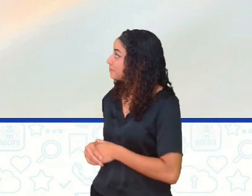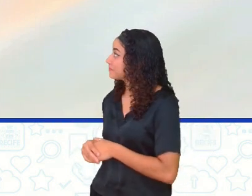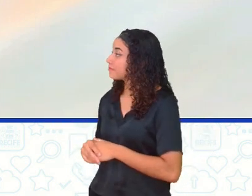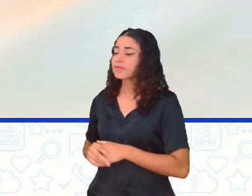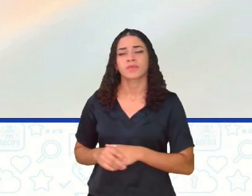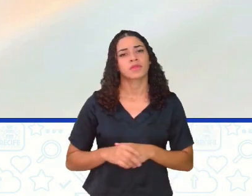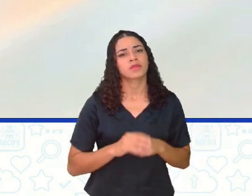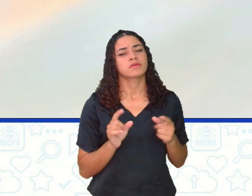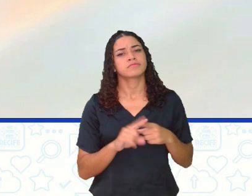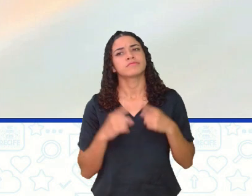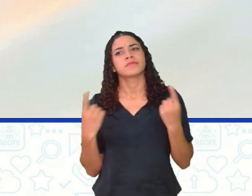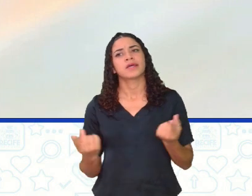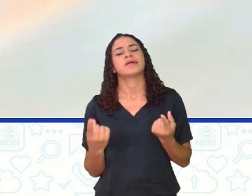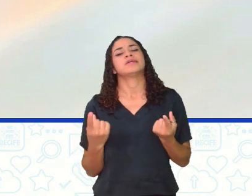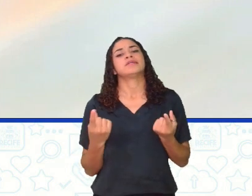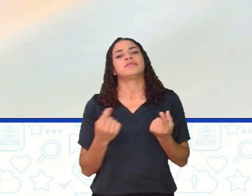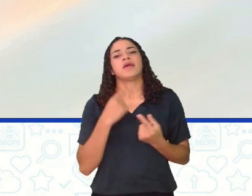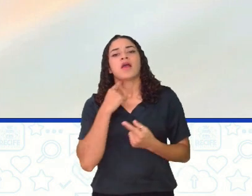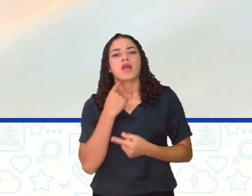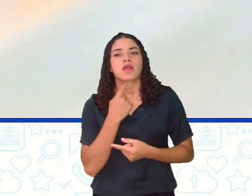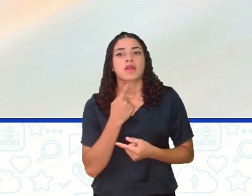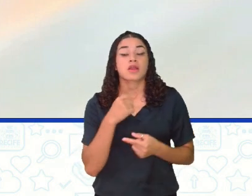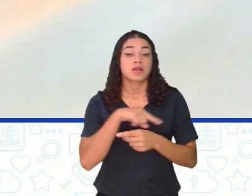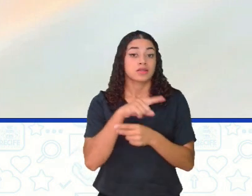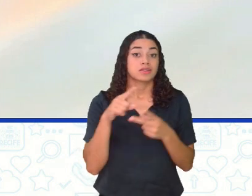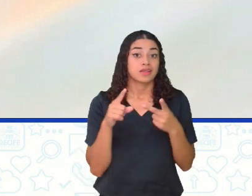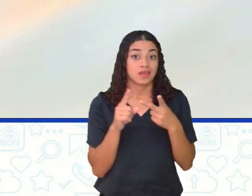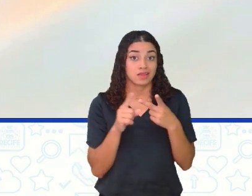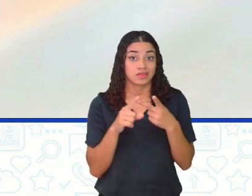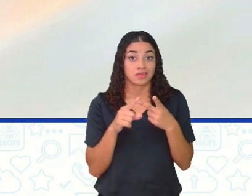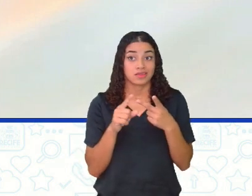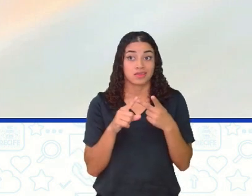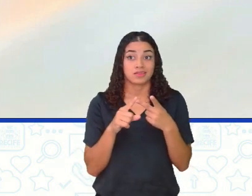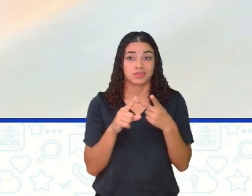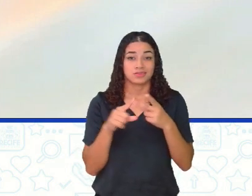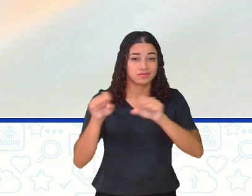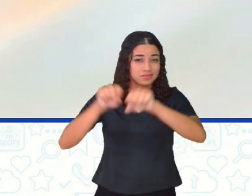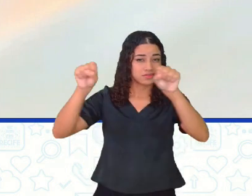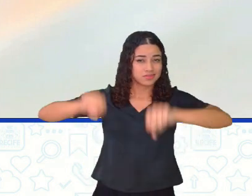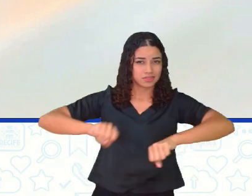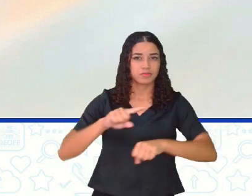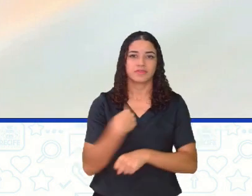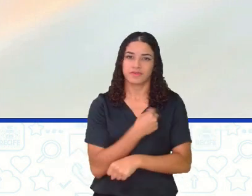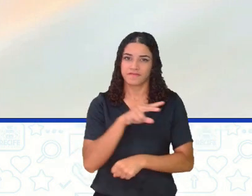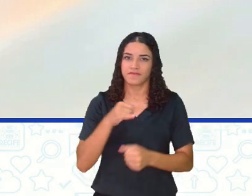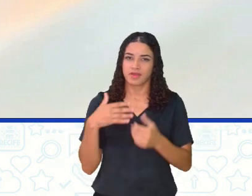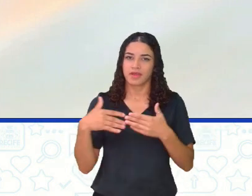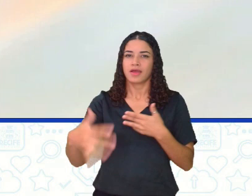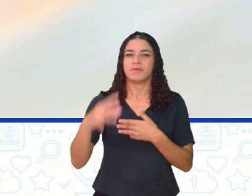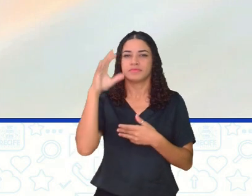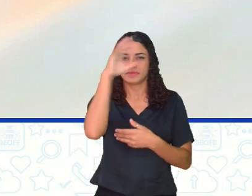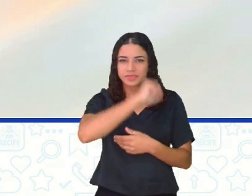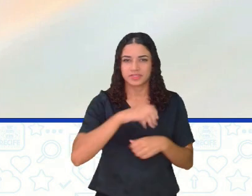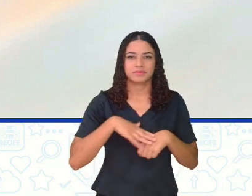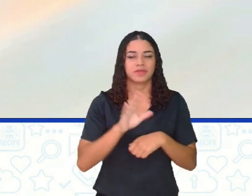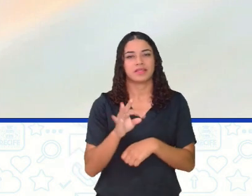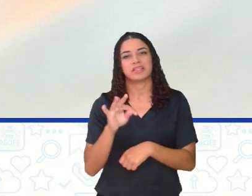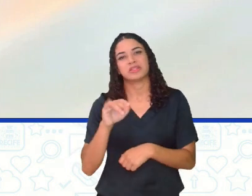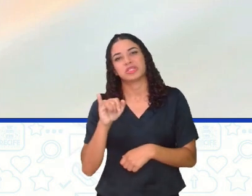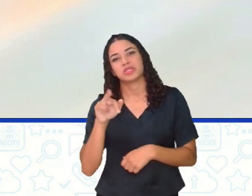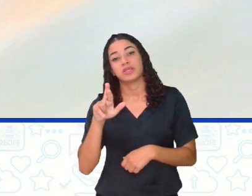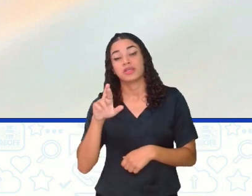aí das glândulas endócrinas são esses nomes aí que nós vamos aprender hoje. A hipófise, a